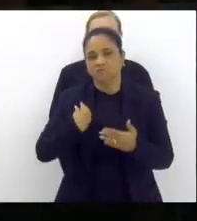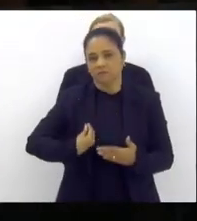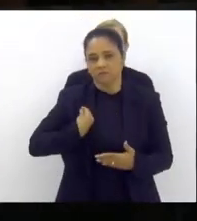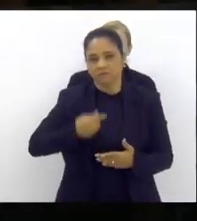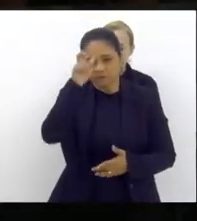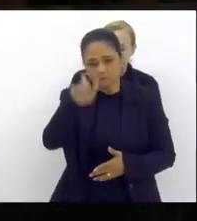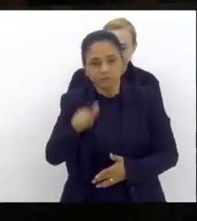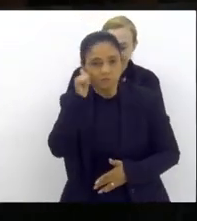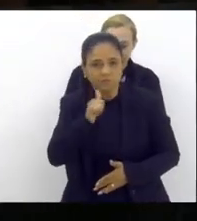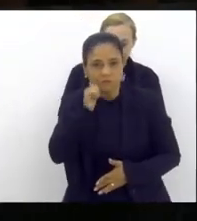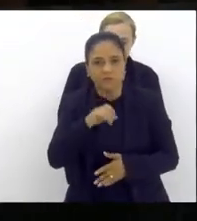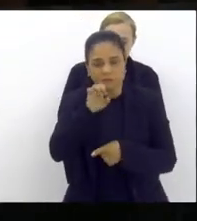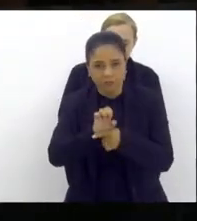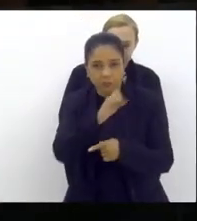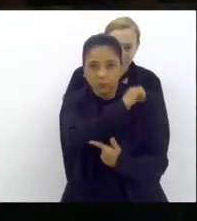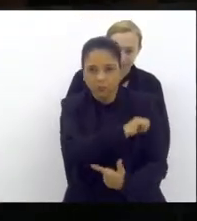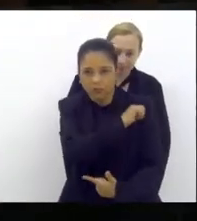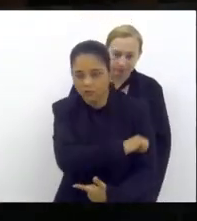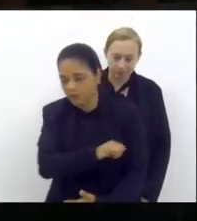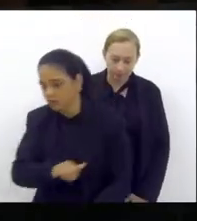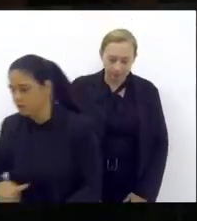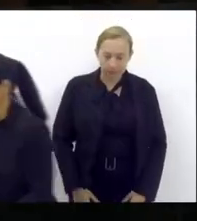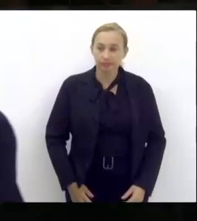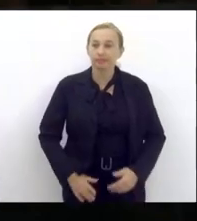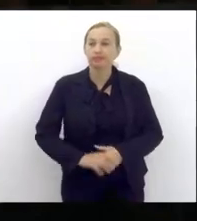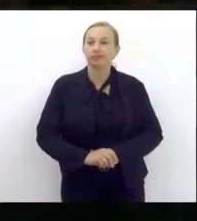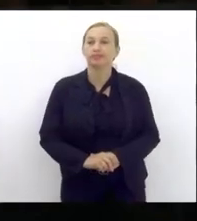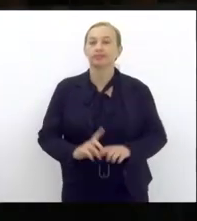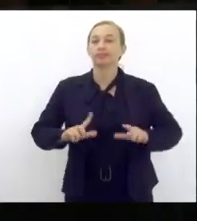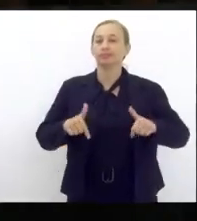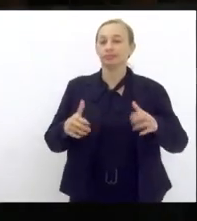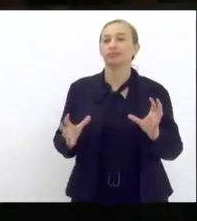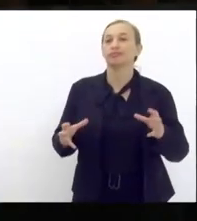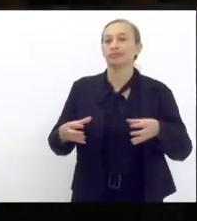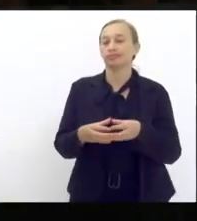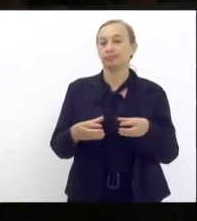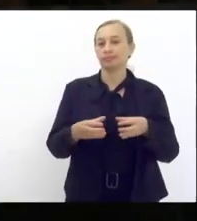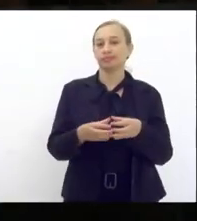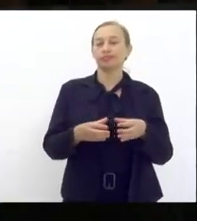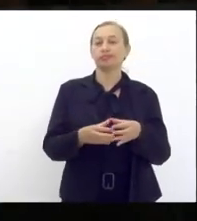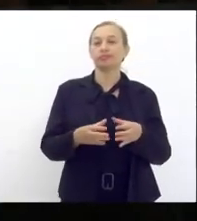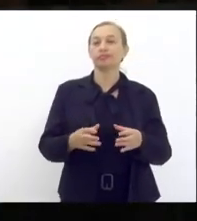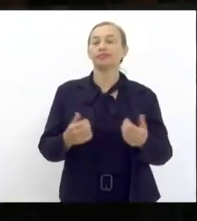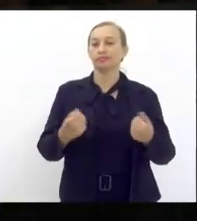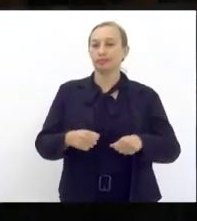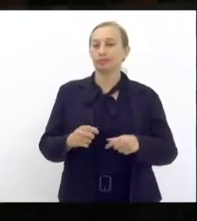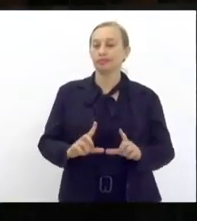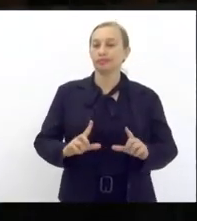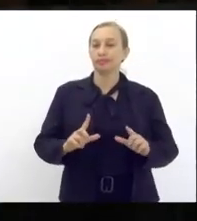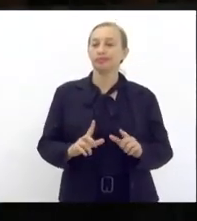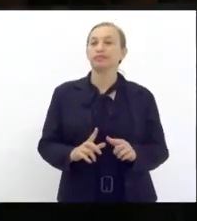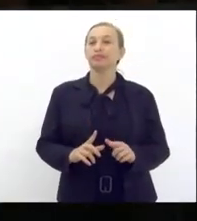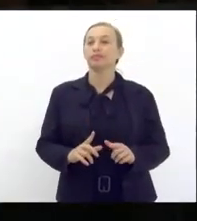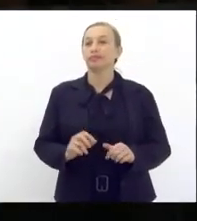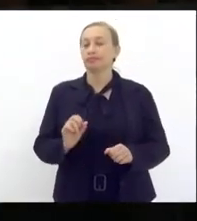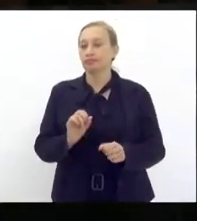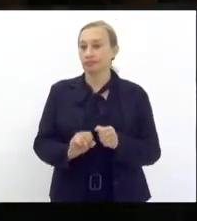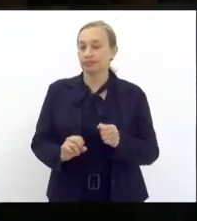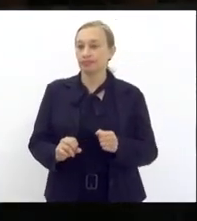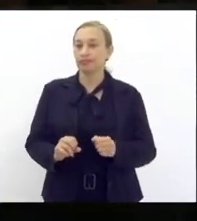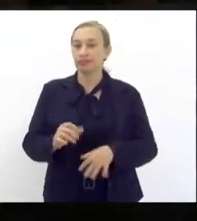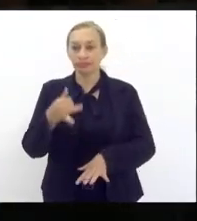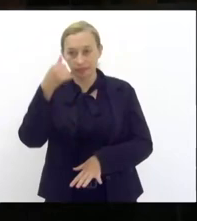em especial no Rio de Janeiro, mas que ações conjuntas precisam ser tomadas para